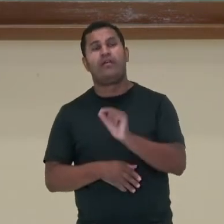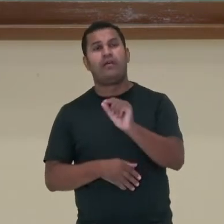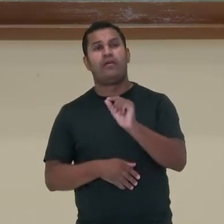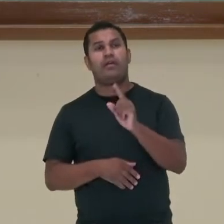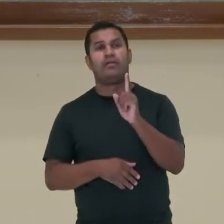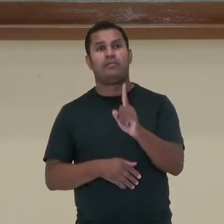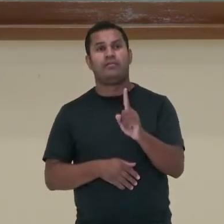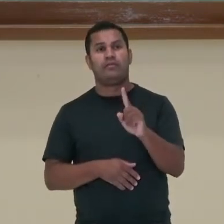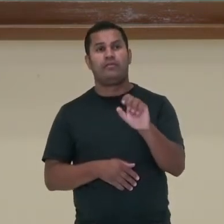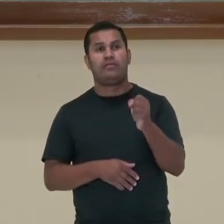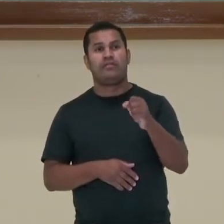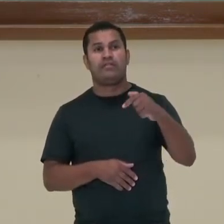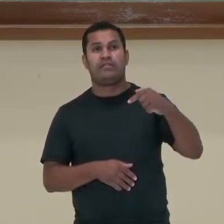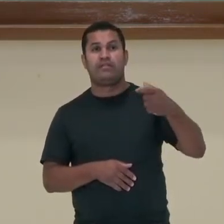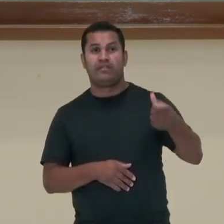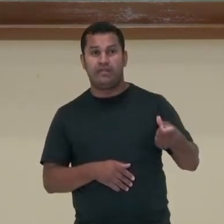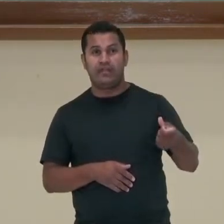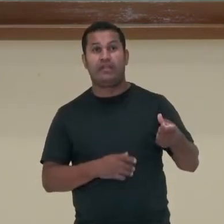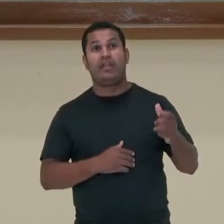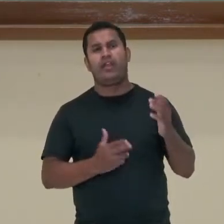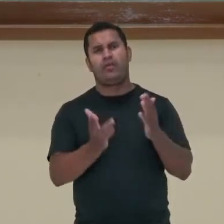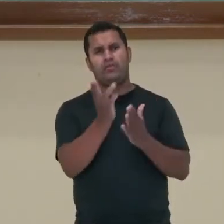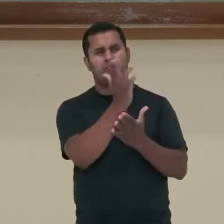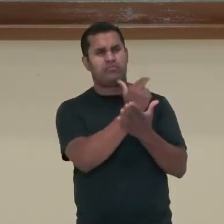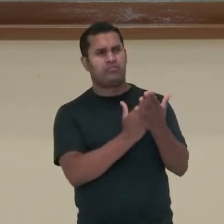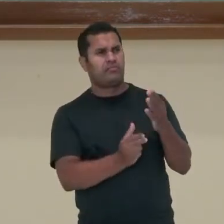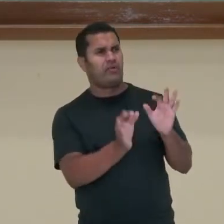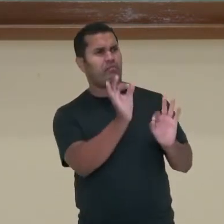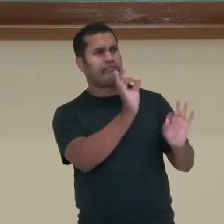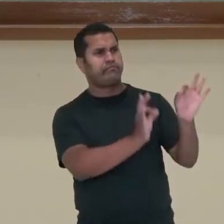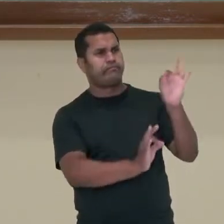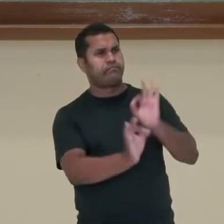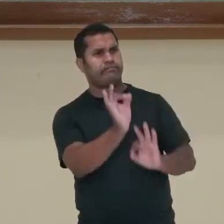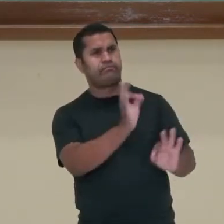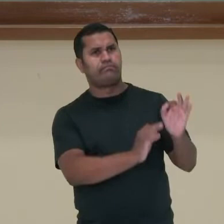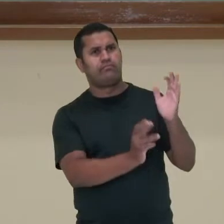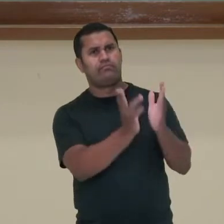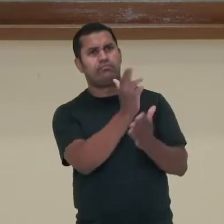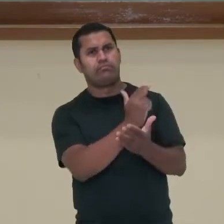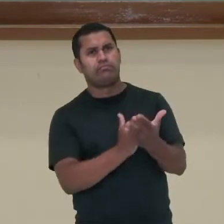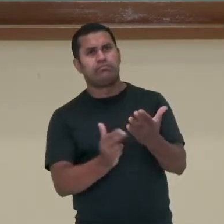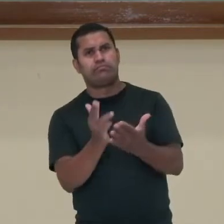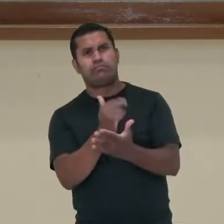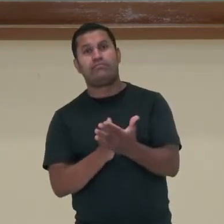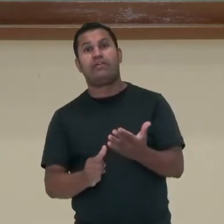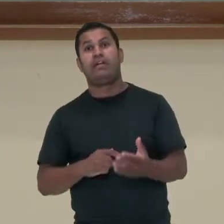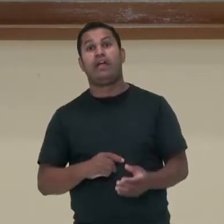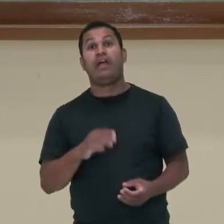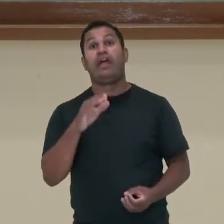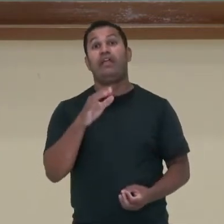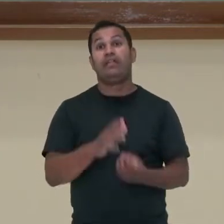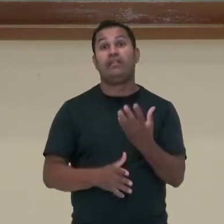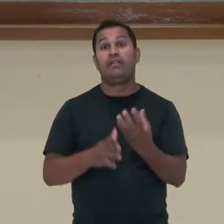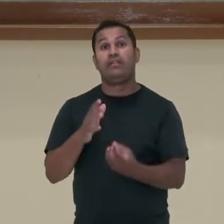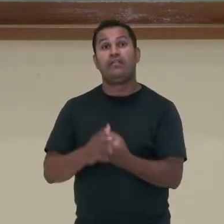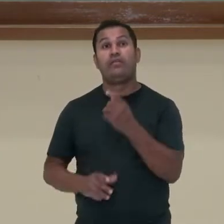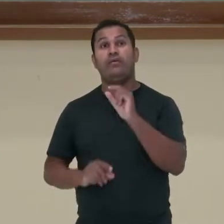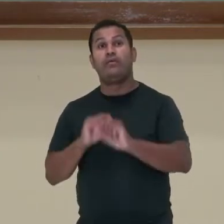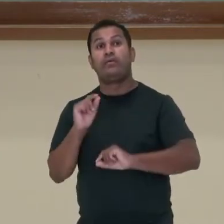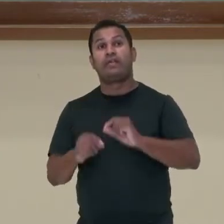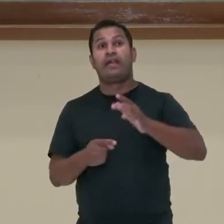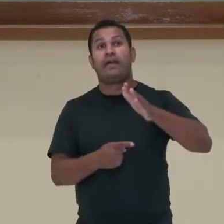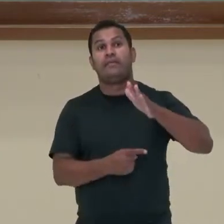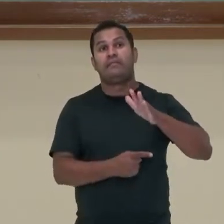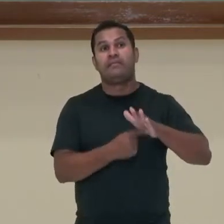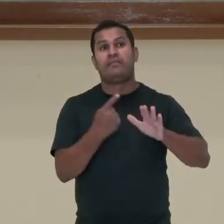contato com os impressionistas e em 1876 ele faz a sua primeira exposição. Lembrando que nessa vivência de Gauguin, como ele tinha